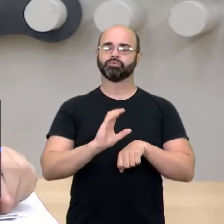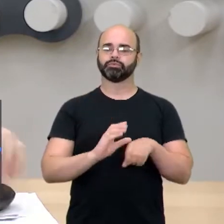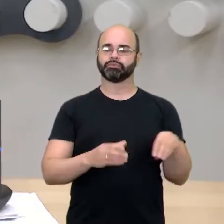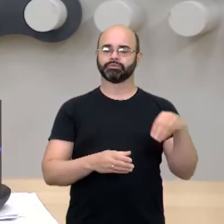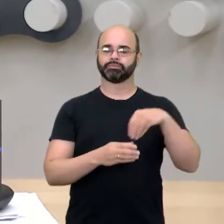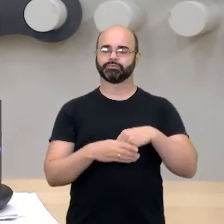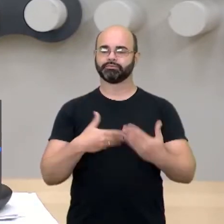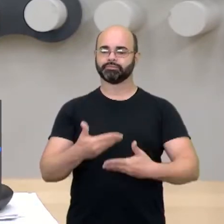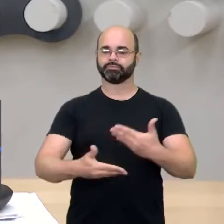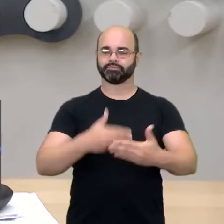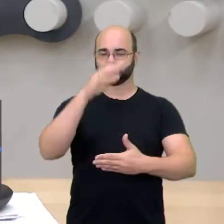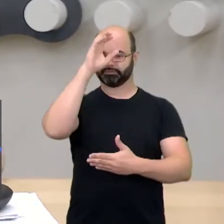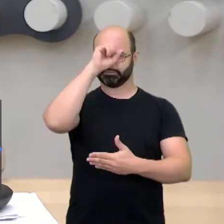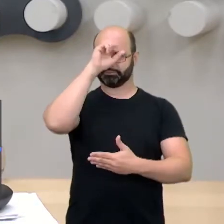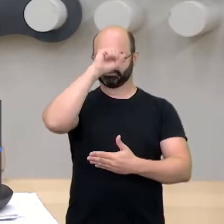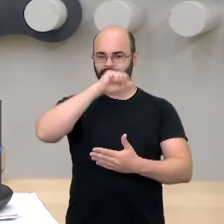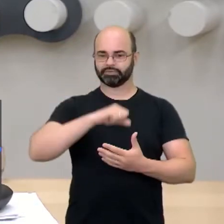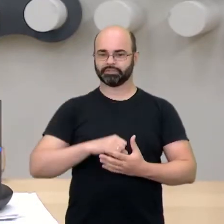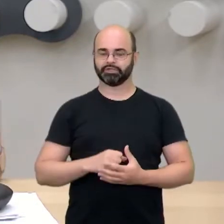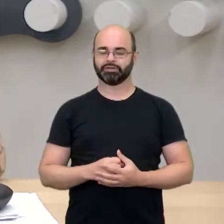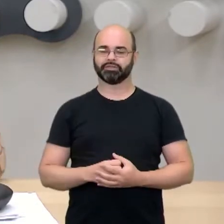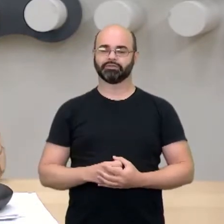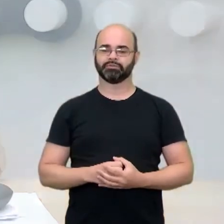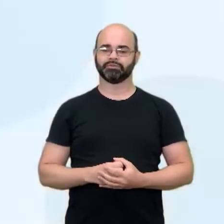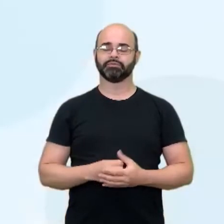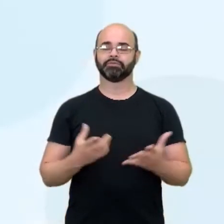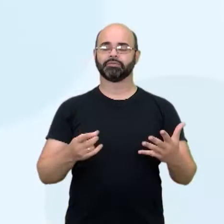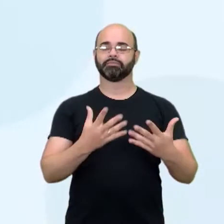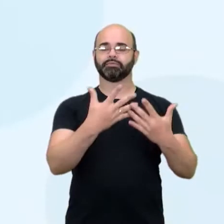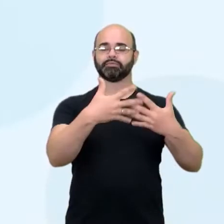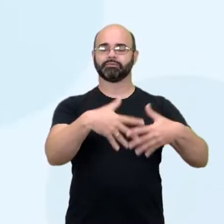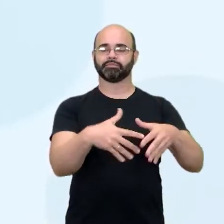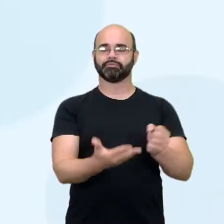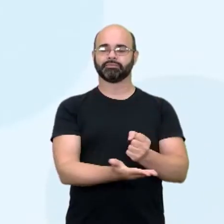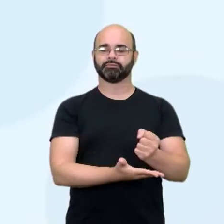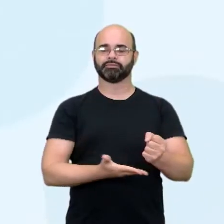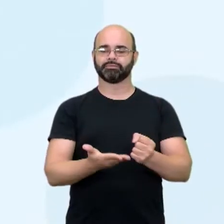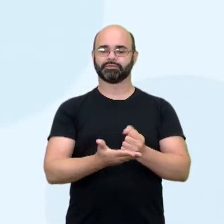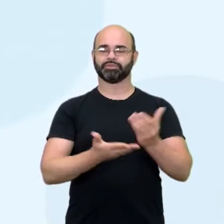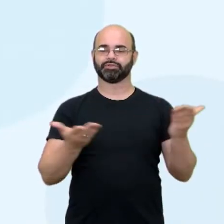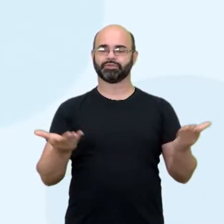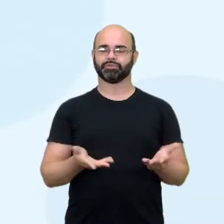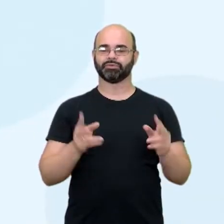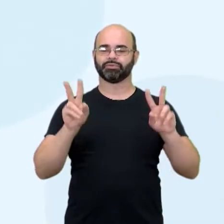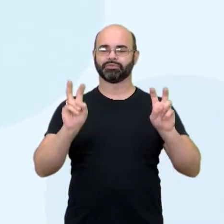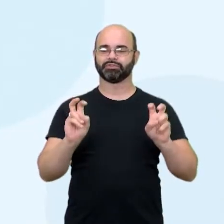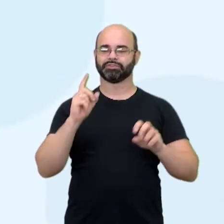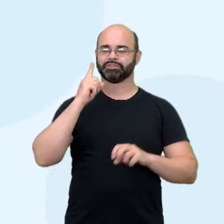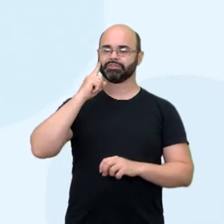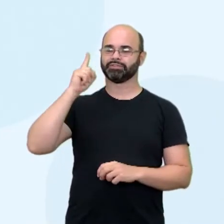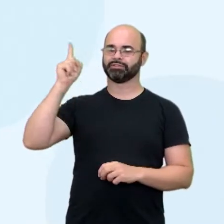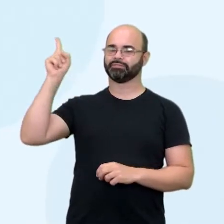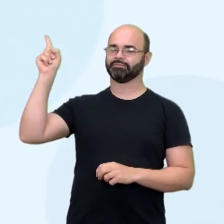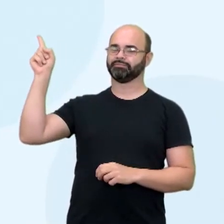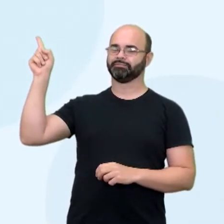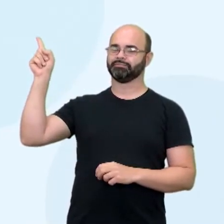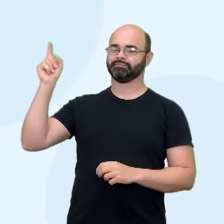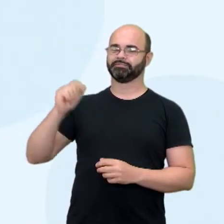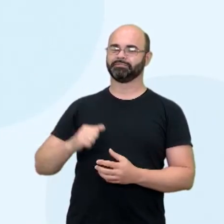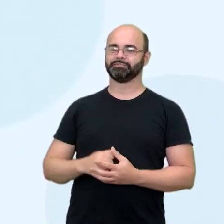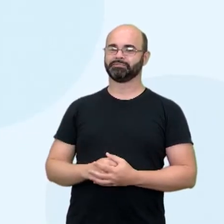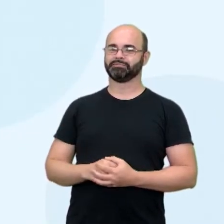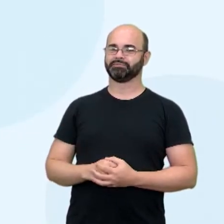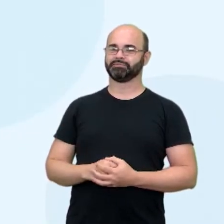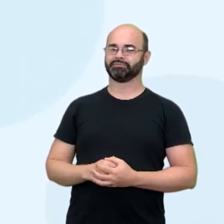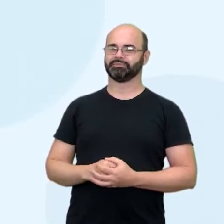hoje a gente também mobiliza uma habilidade de eixo estruturante que é essa que eu renuncio para vocês agora que diz assim